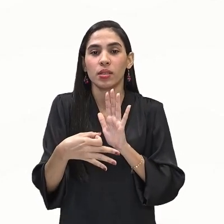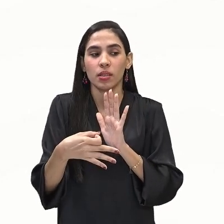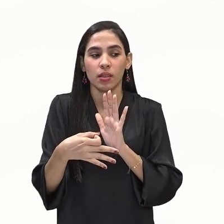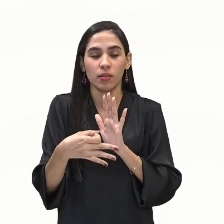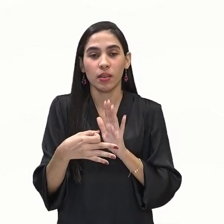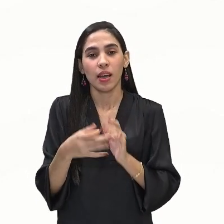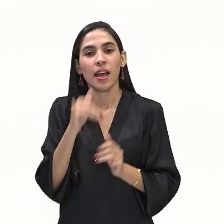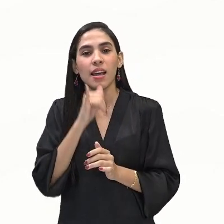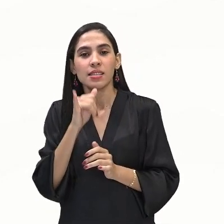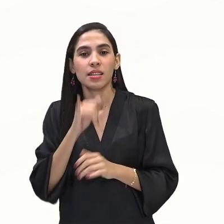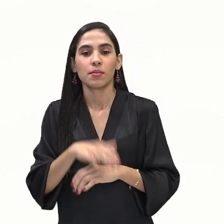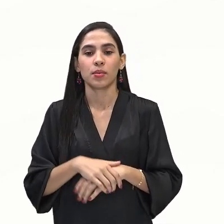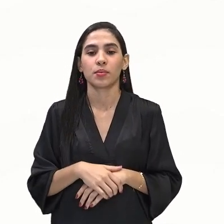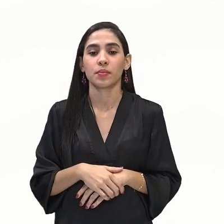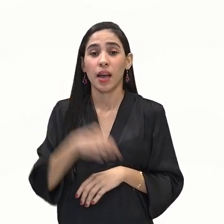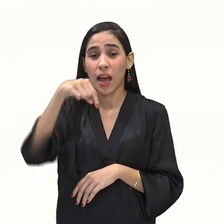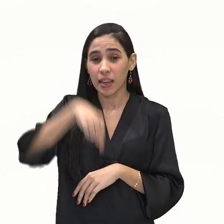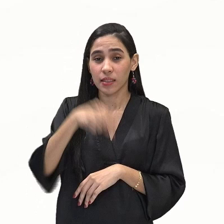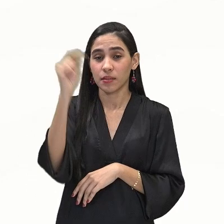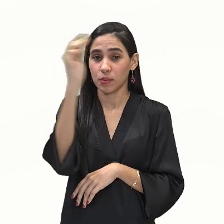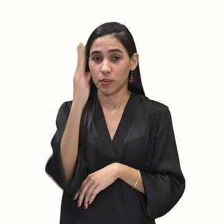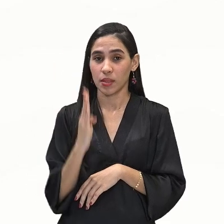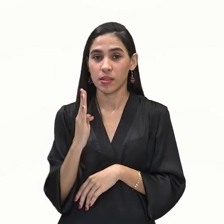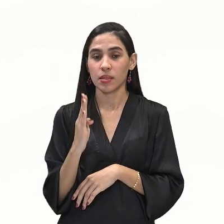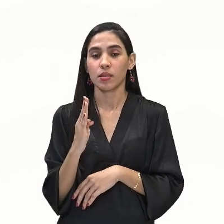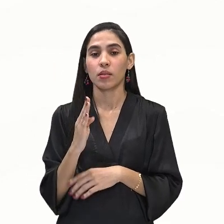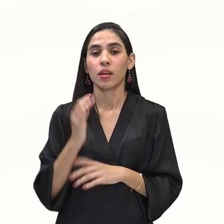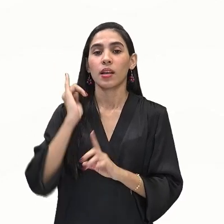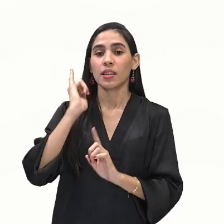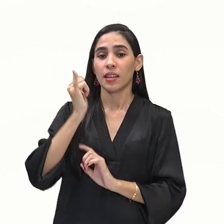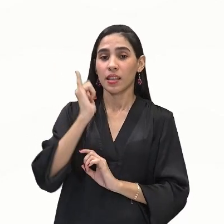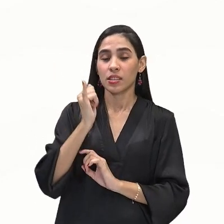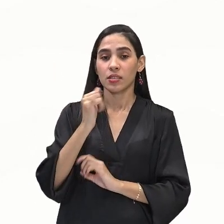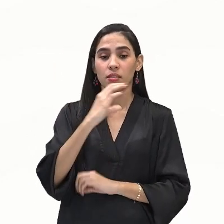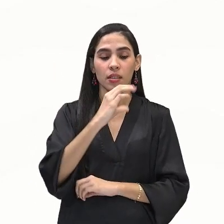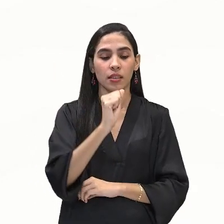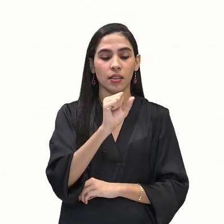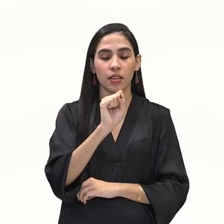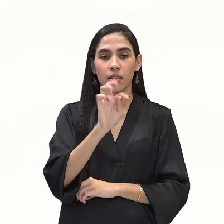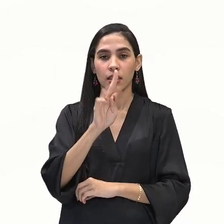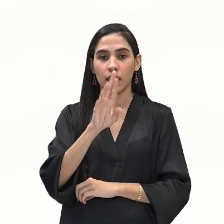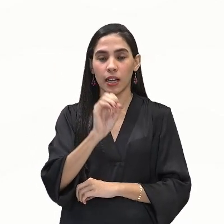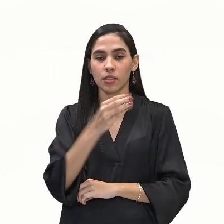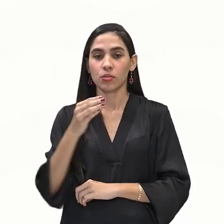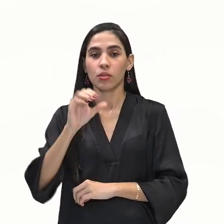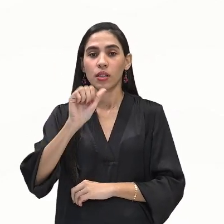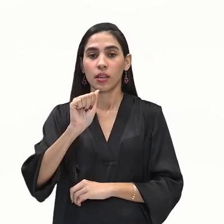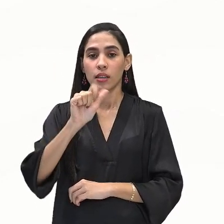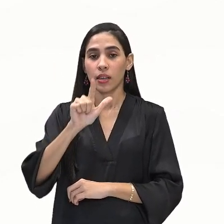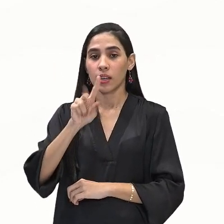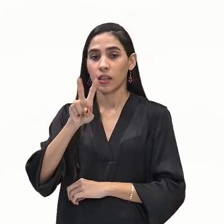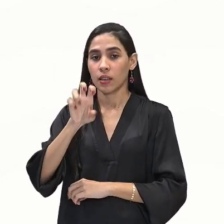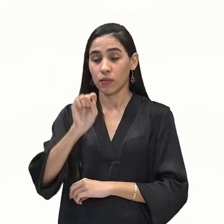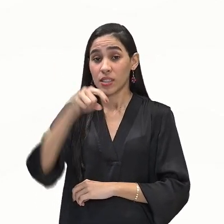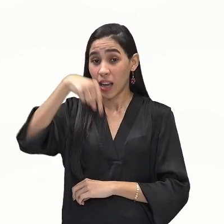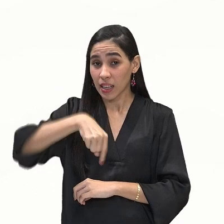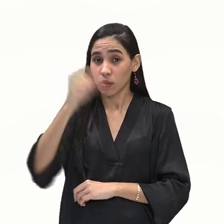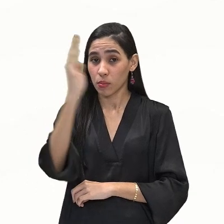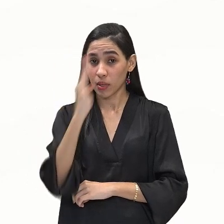por exemplo, aqui no Brasil, a poesia de Castro Alves, aqui no Brasil, que